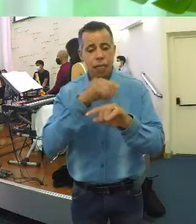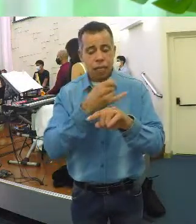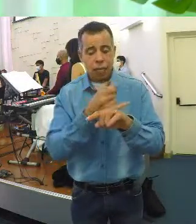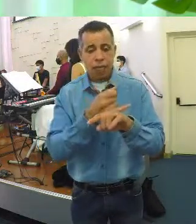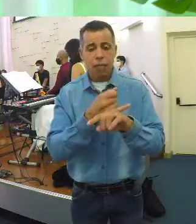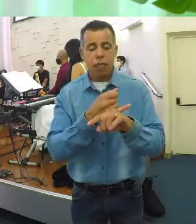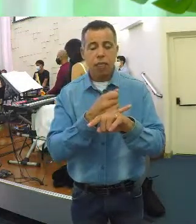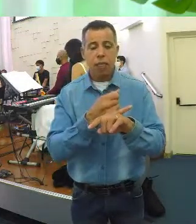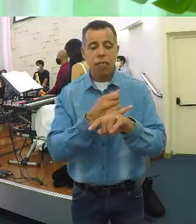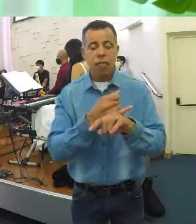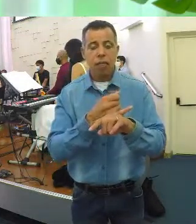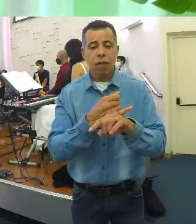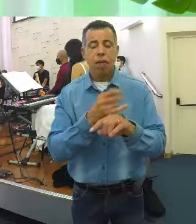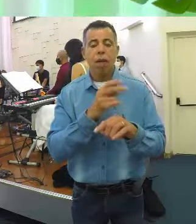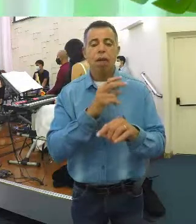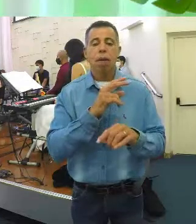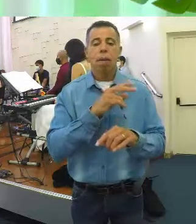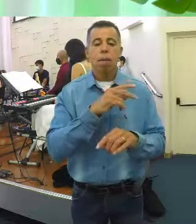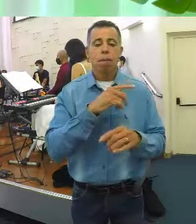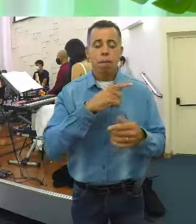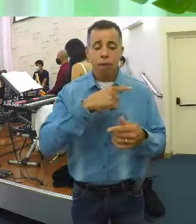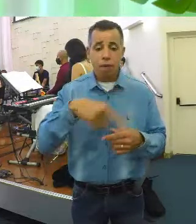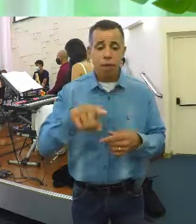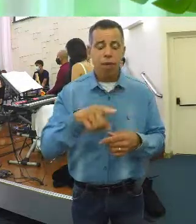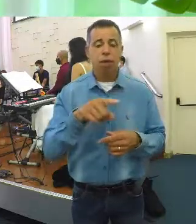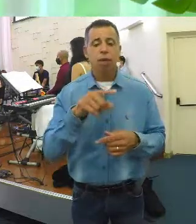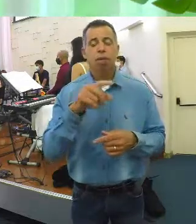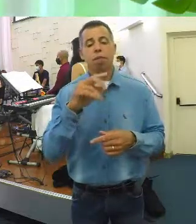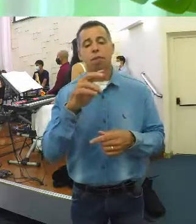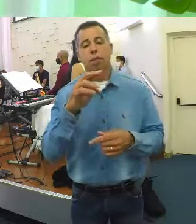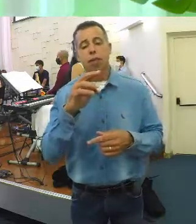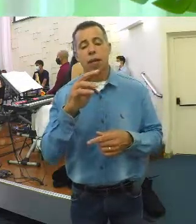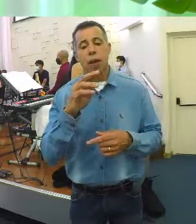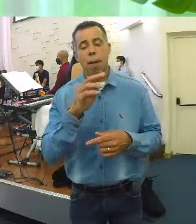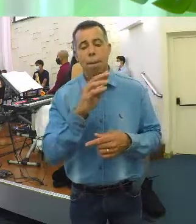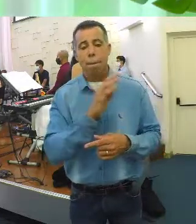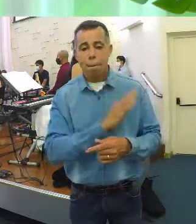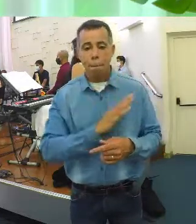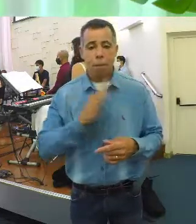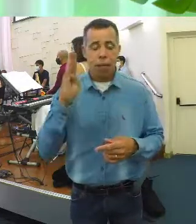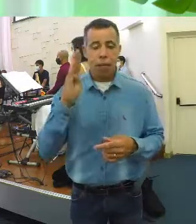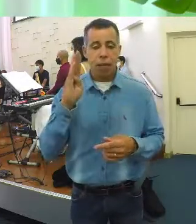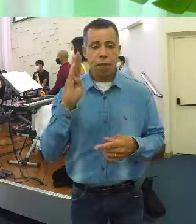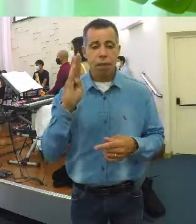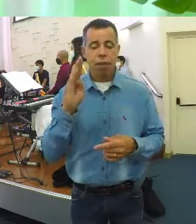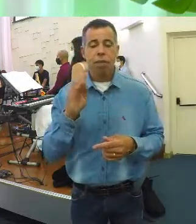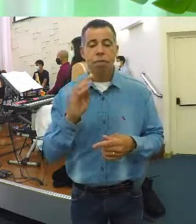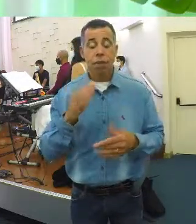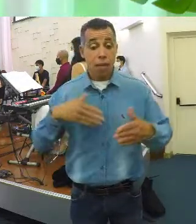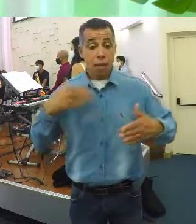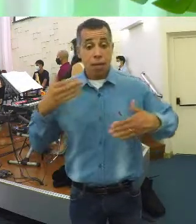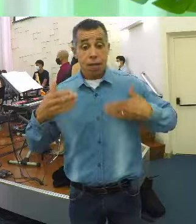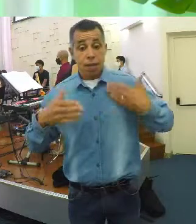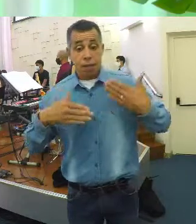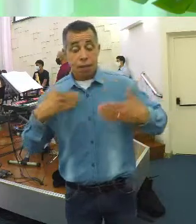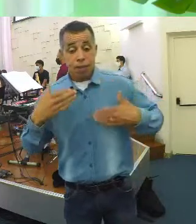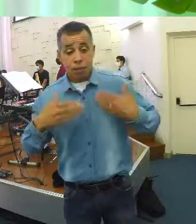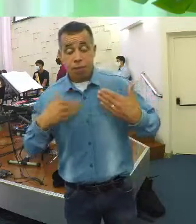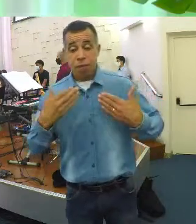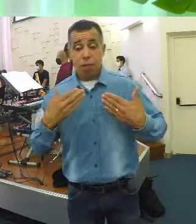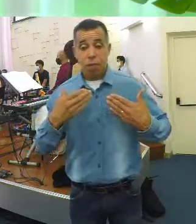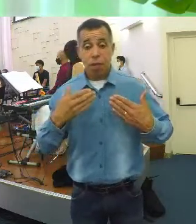Barnabé até Antioquia. Tendo ele chegado e vendo a graça de Deus, Alegrou-se e exortava a todos a que